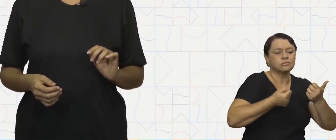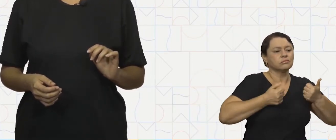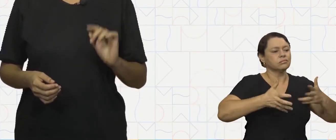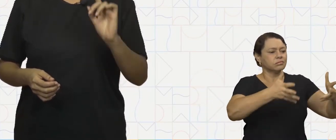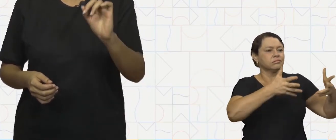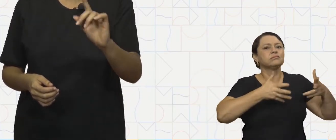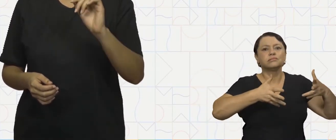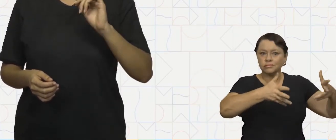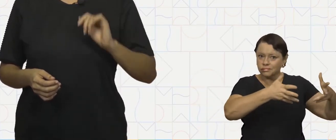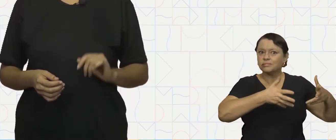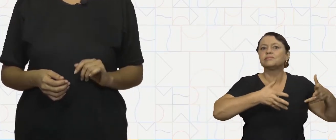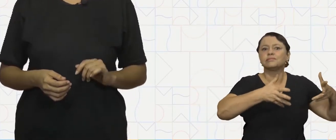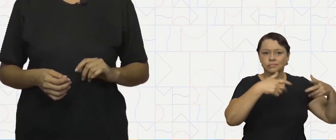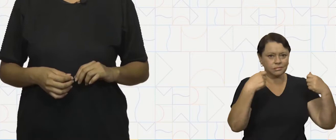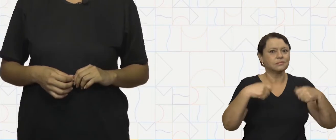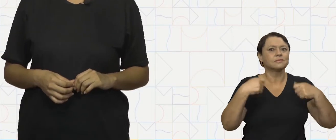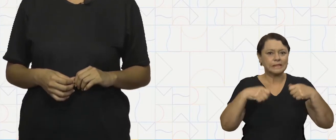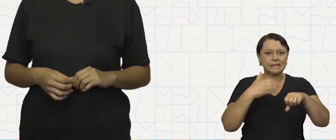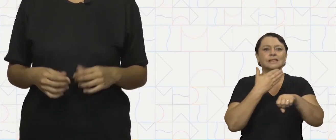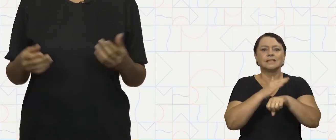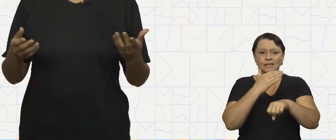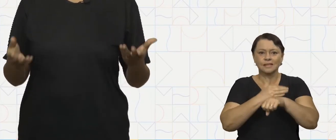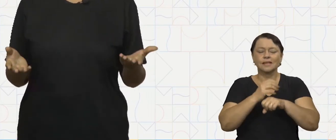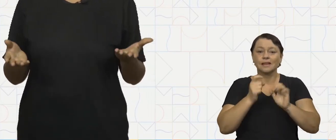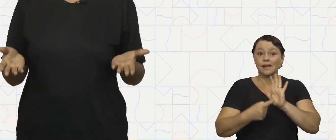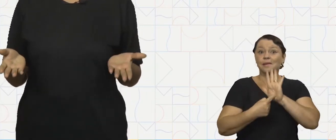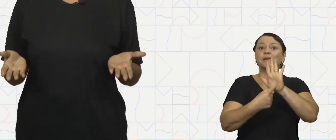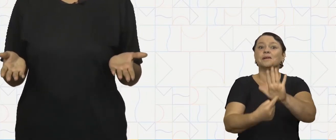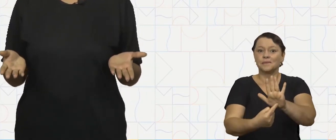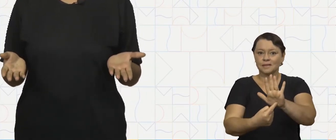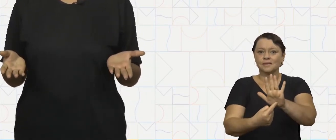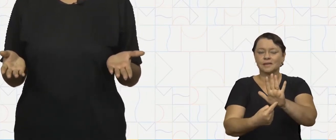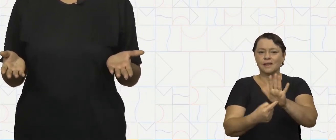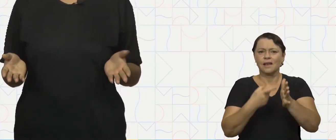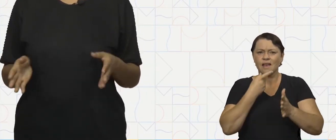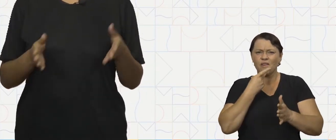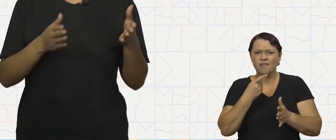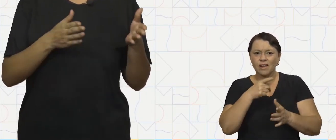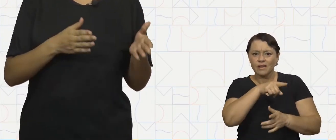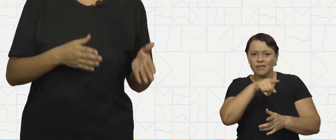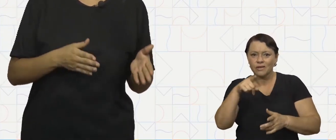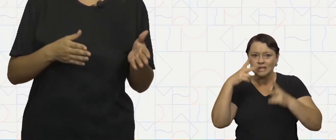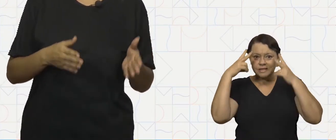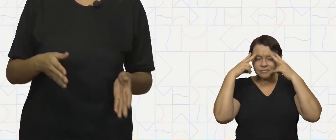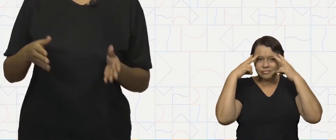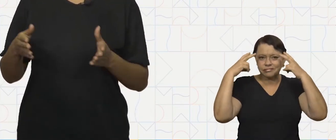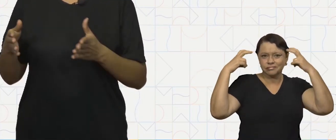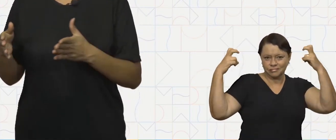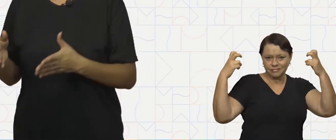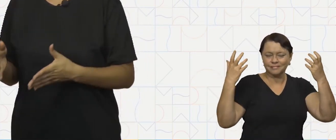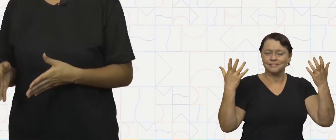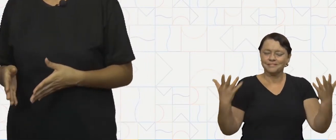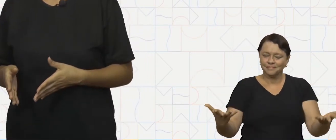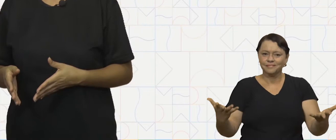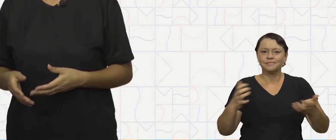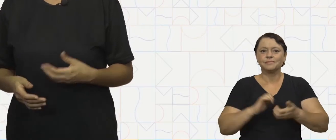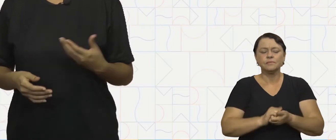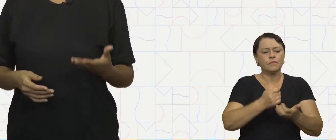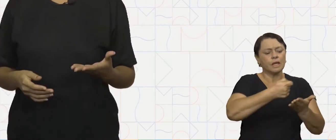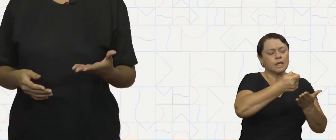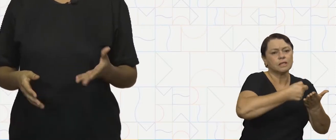oral? Isso mesmo! Uau! Eu já falei o quanto vocês são incríveis! Falando e